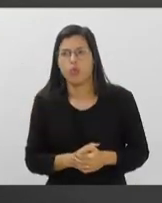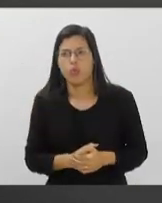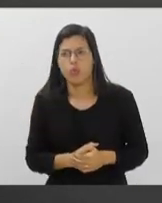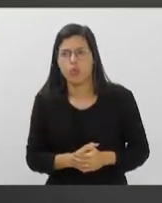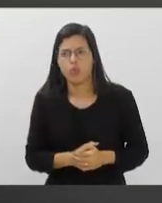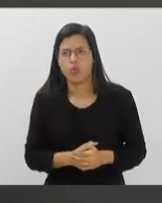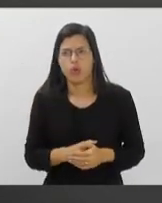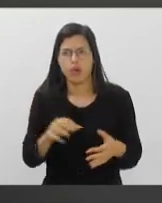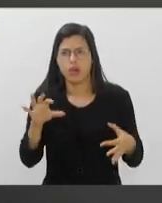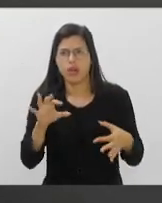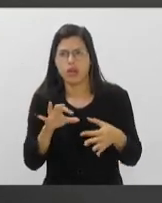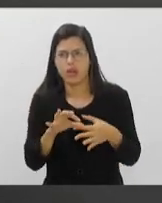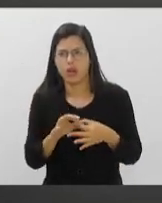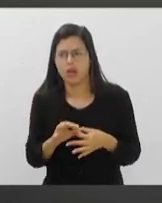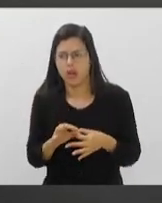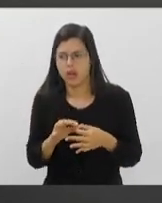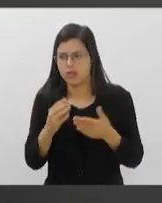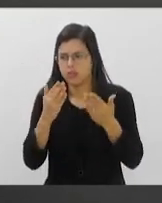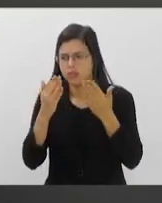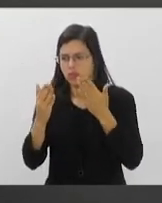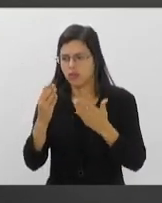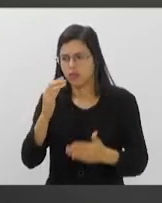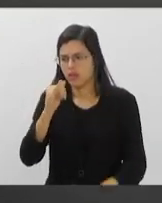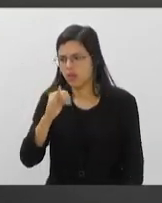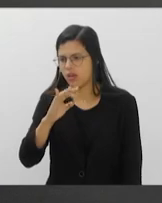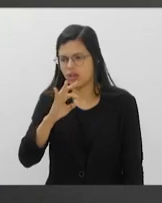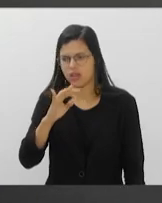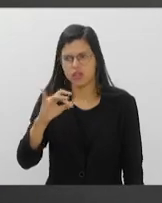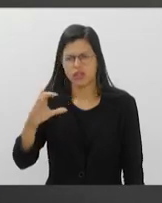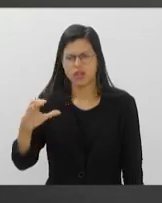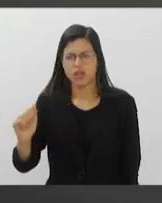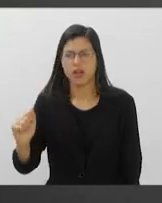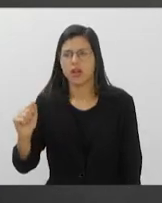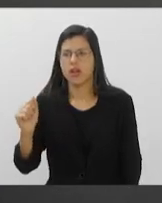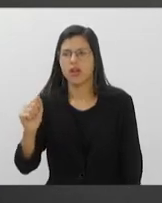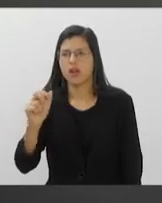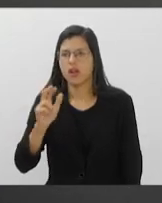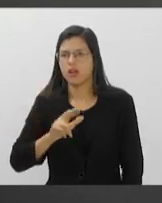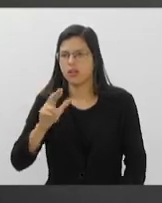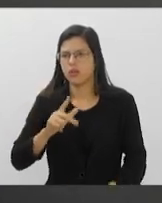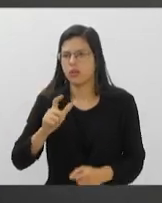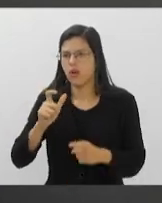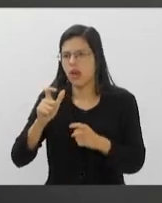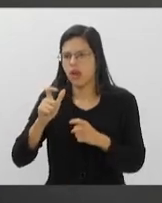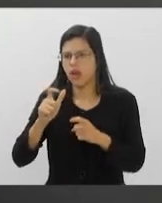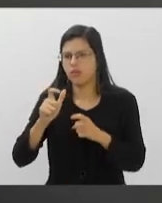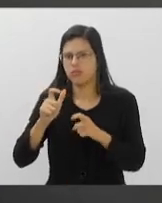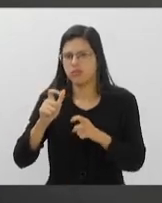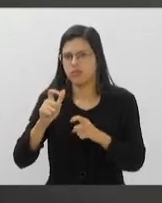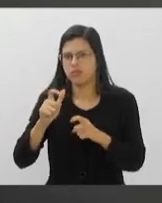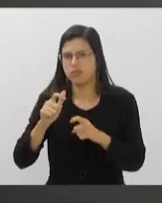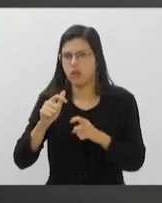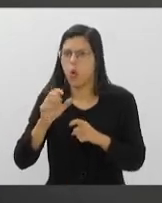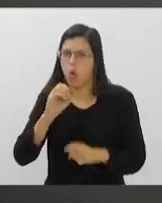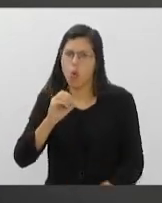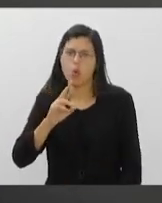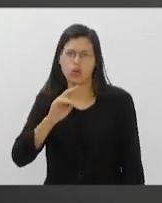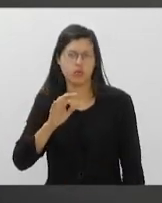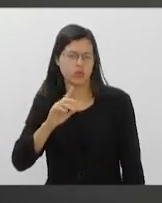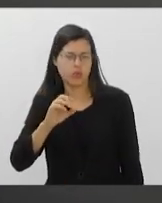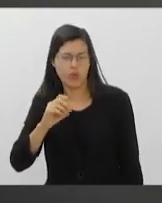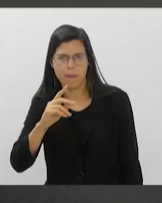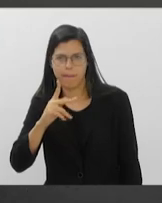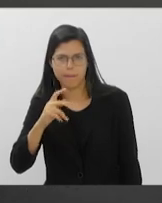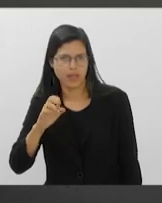a psicologia crítica né des patologizante não ortopedista social né então assim eh eu acho que a gente tem que